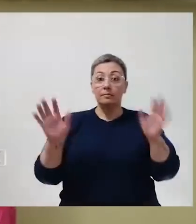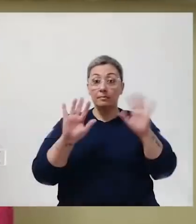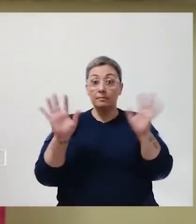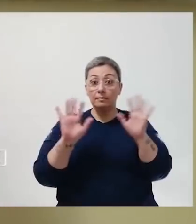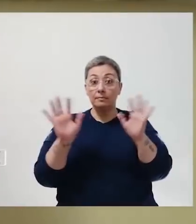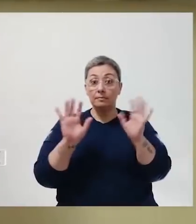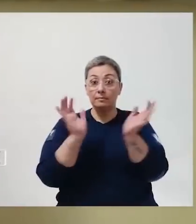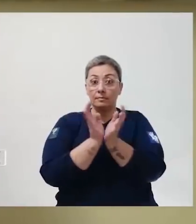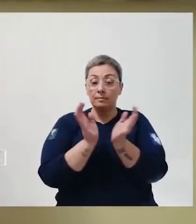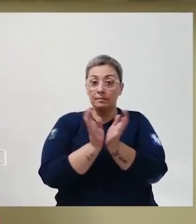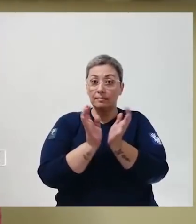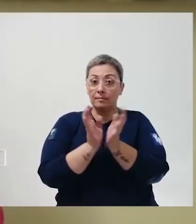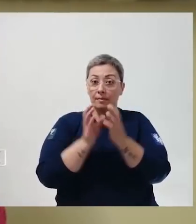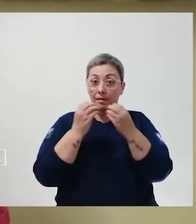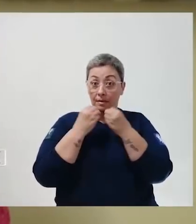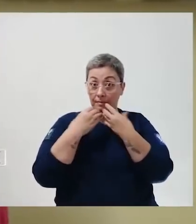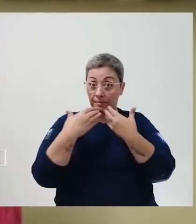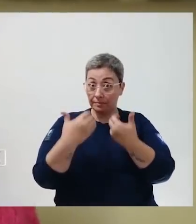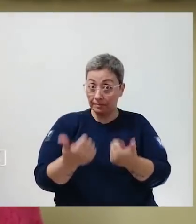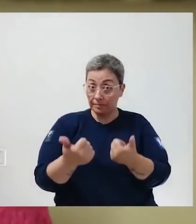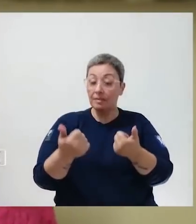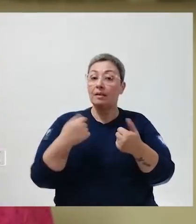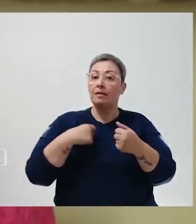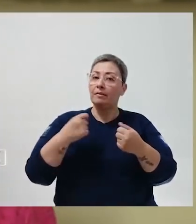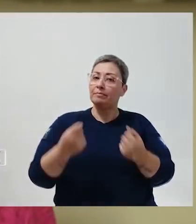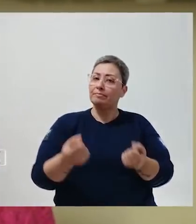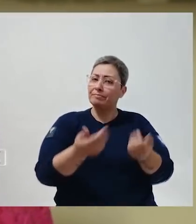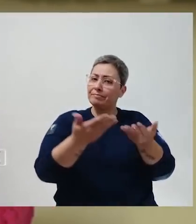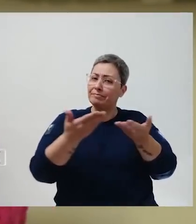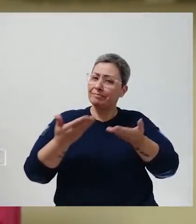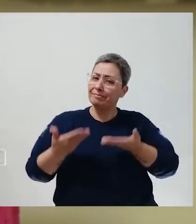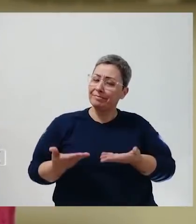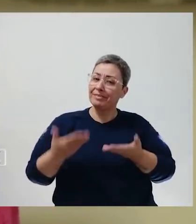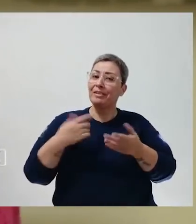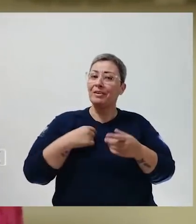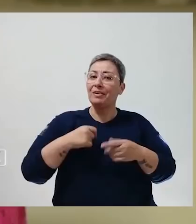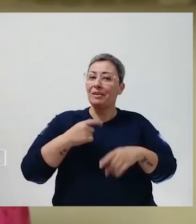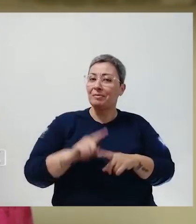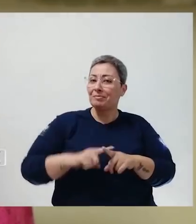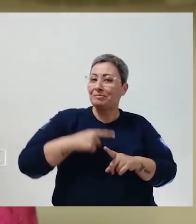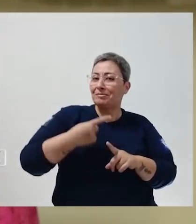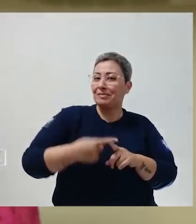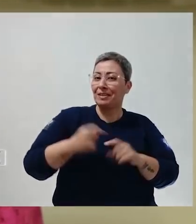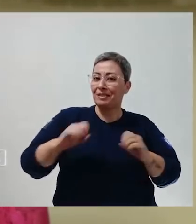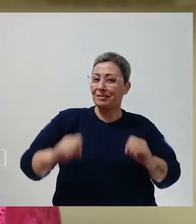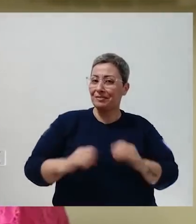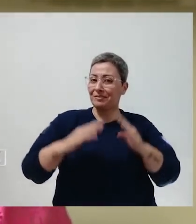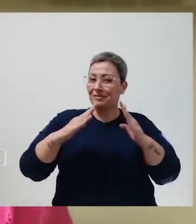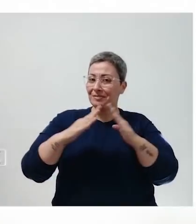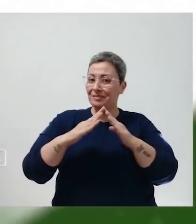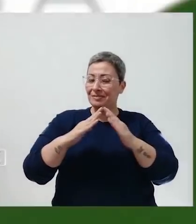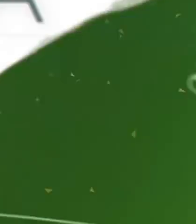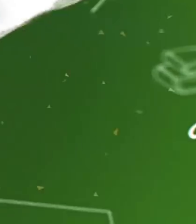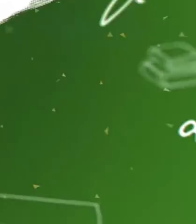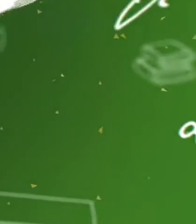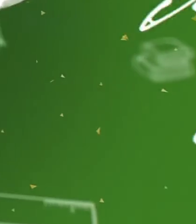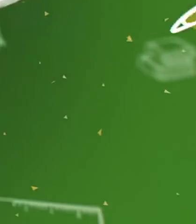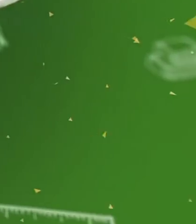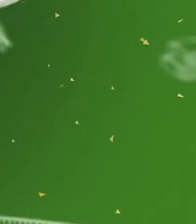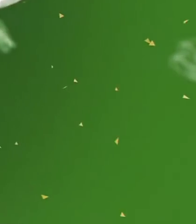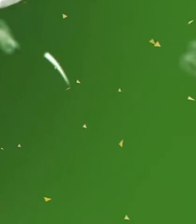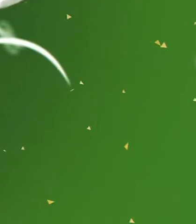Oi, turminha! Como vocês estão? Sejam muito bem-vindos a mais um Saberes em Casa.